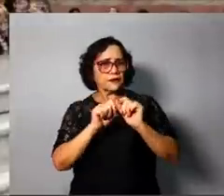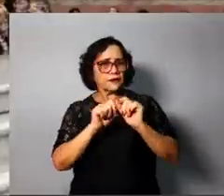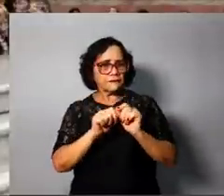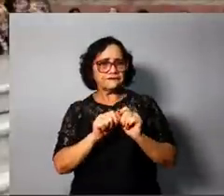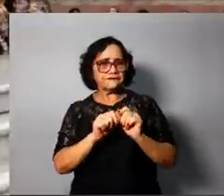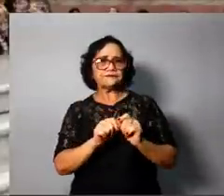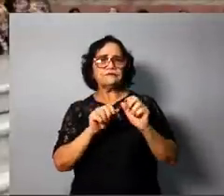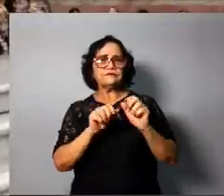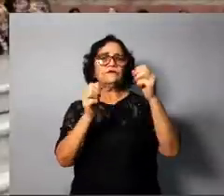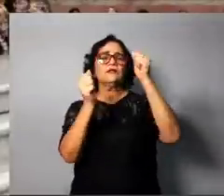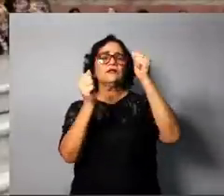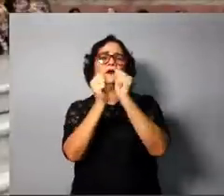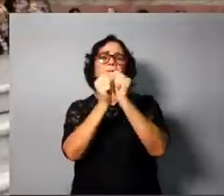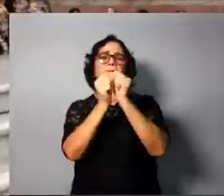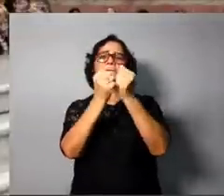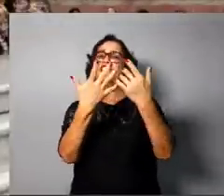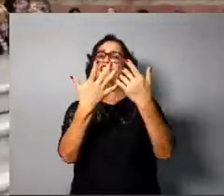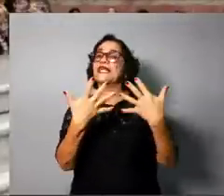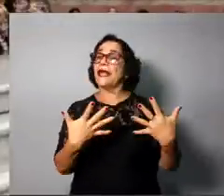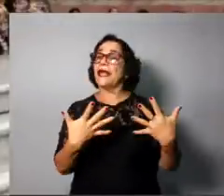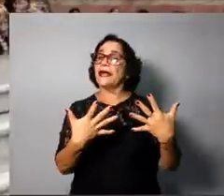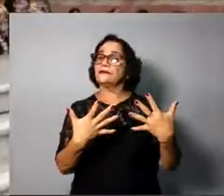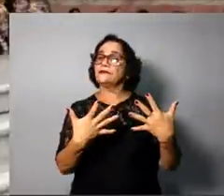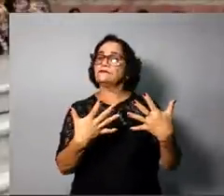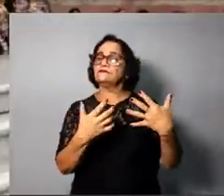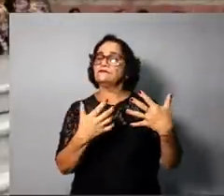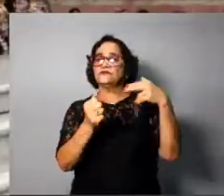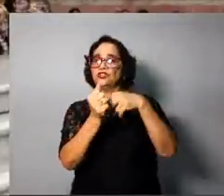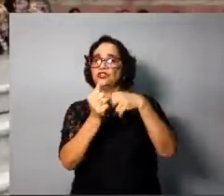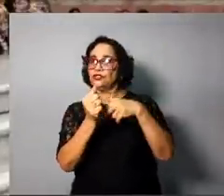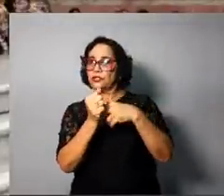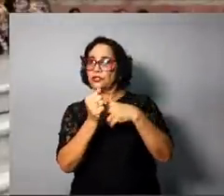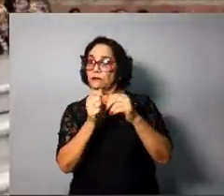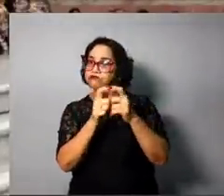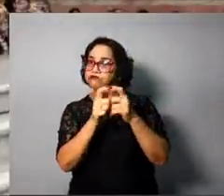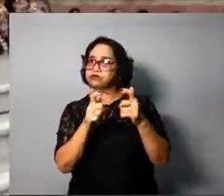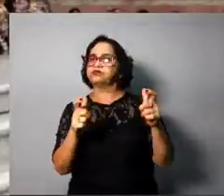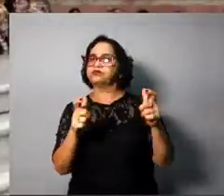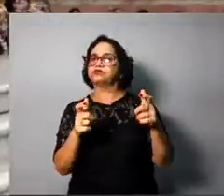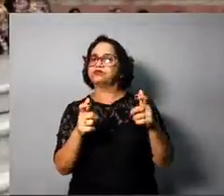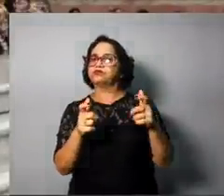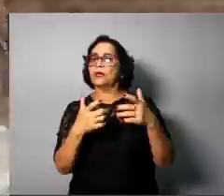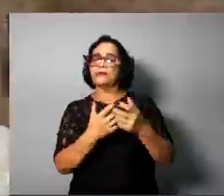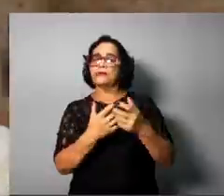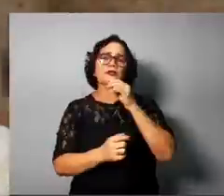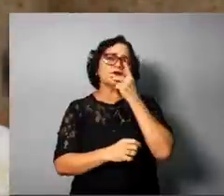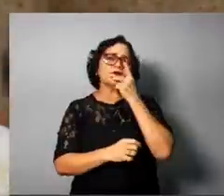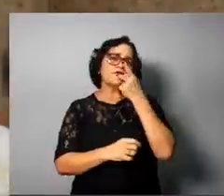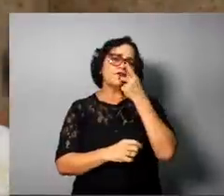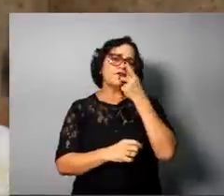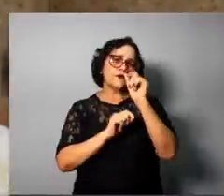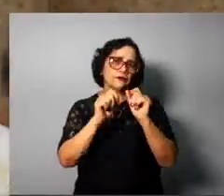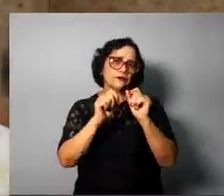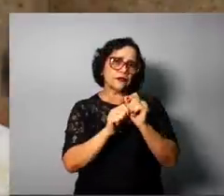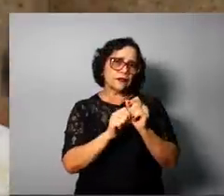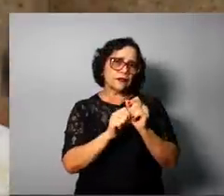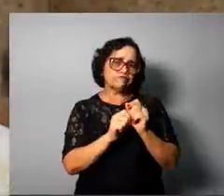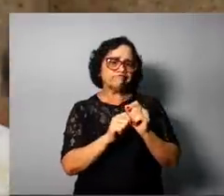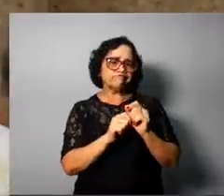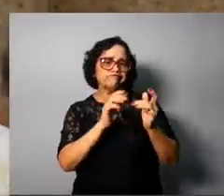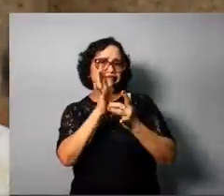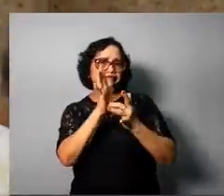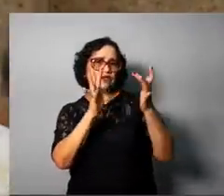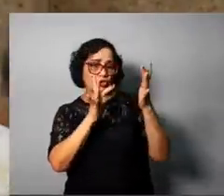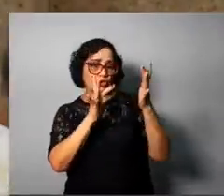deste mistério grande. Ele diz, em relação a Cristo e